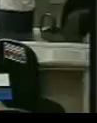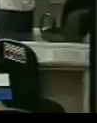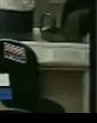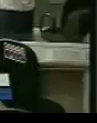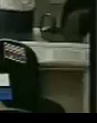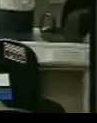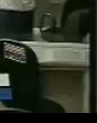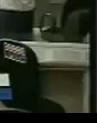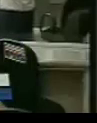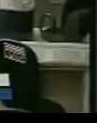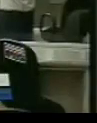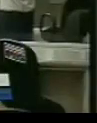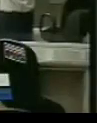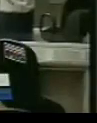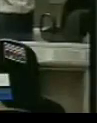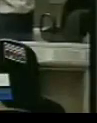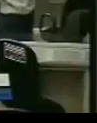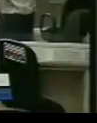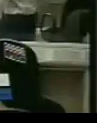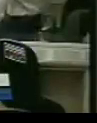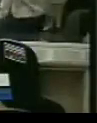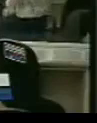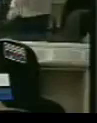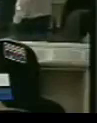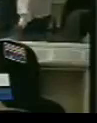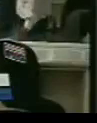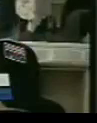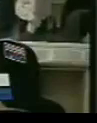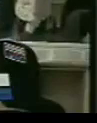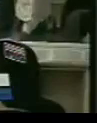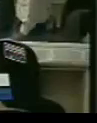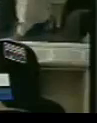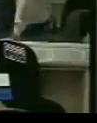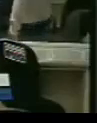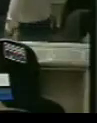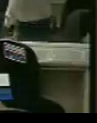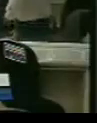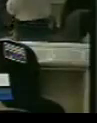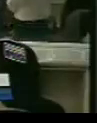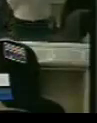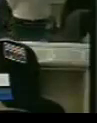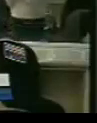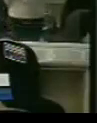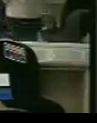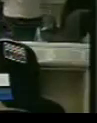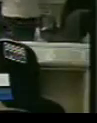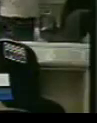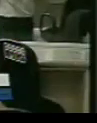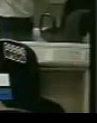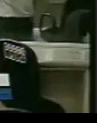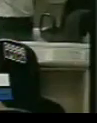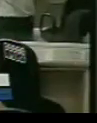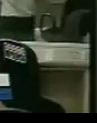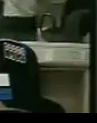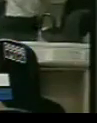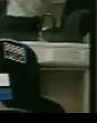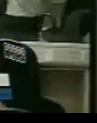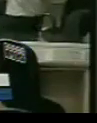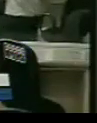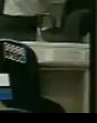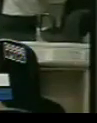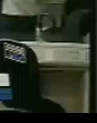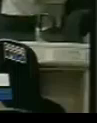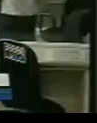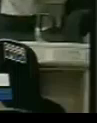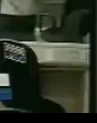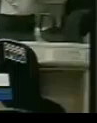Nós gostaríamos de parabenizar tanto a cooperativa como o teatro, né? Parabéns pelo trabalho. E nós vamos agora entregar simbolicamente a